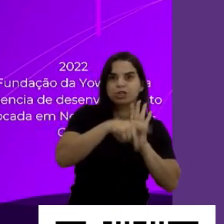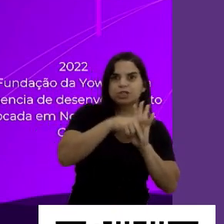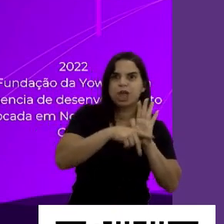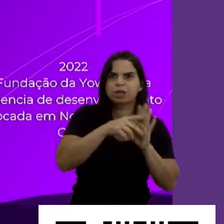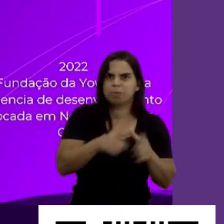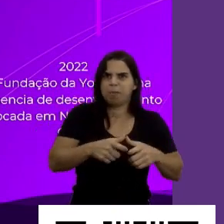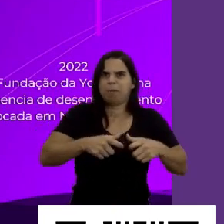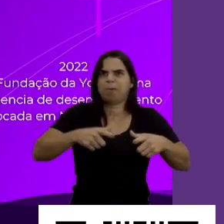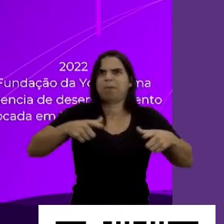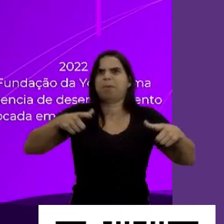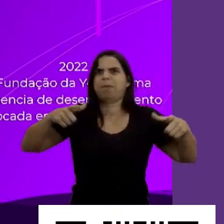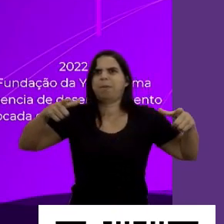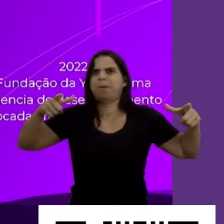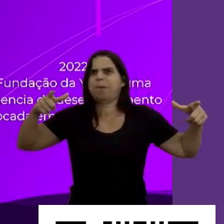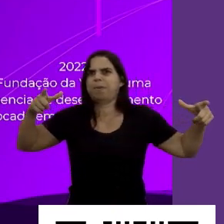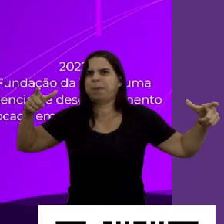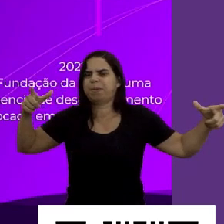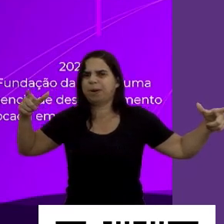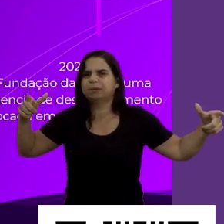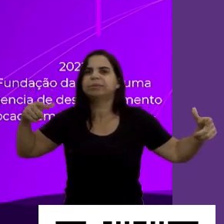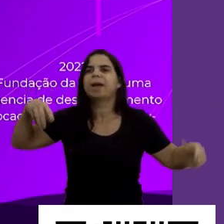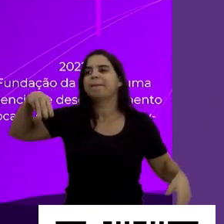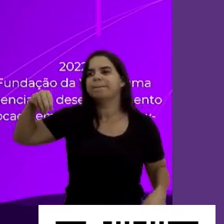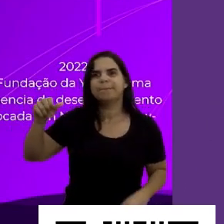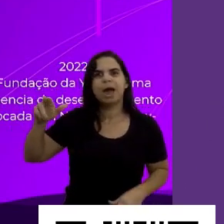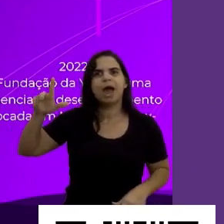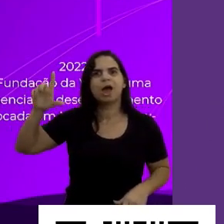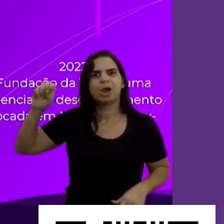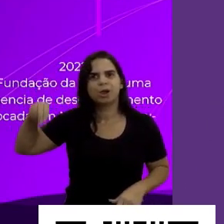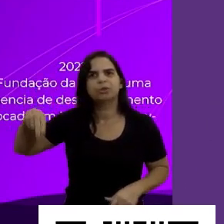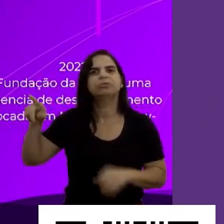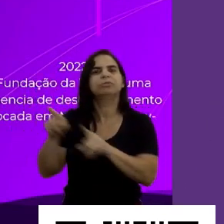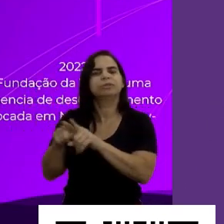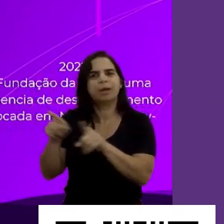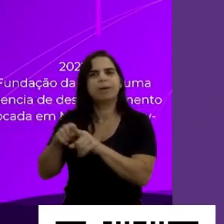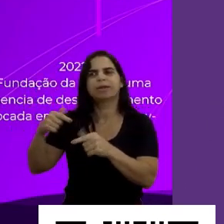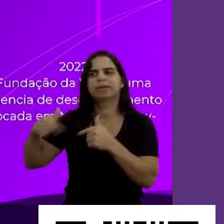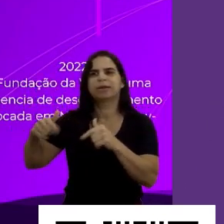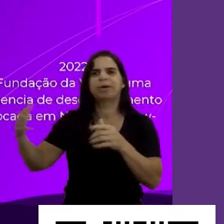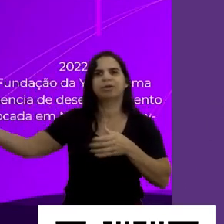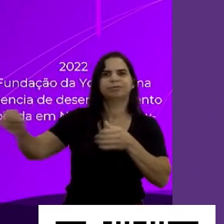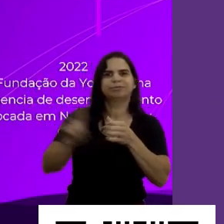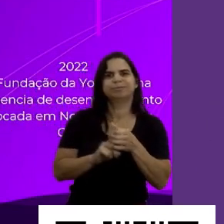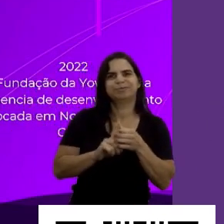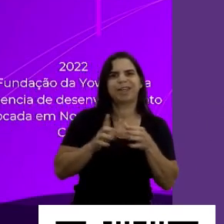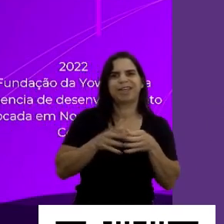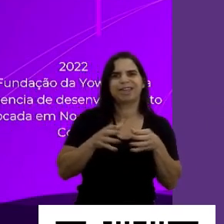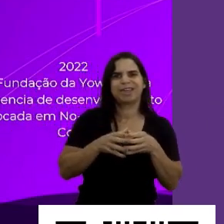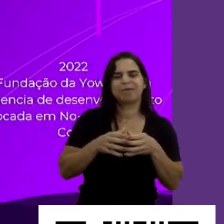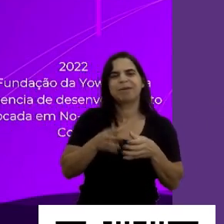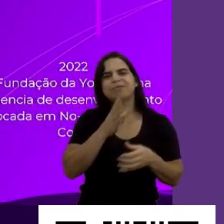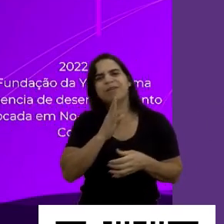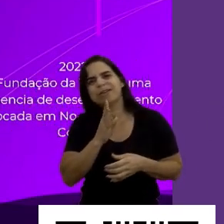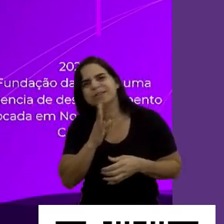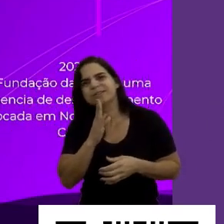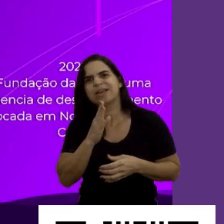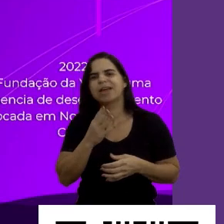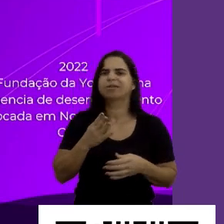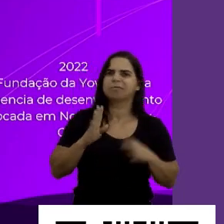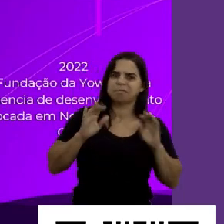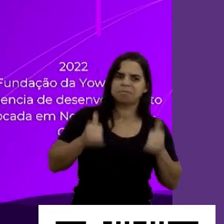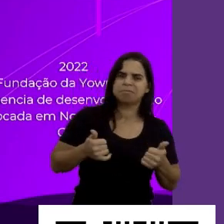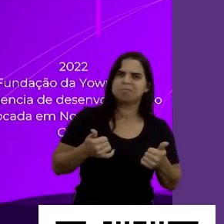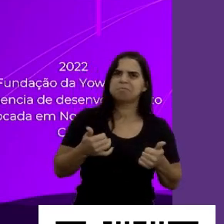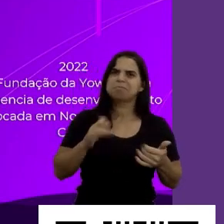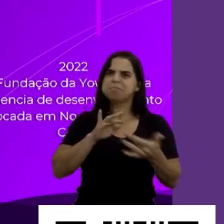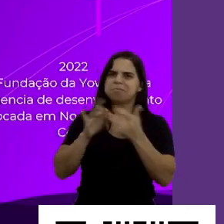proporção muito grande e o marrom também foi trabalhar junto na equipe e a gente se conheceu se deu muito bem e aí eu contei